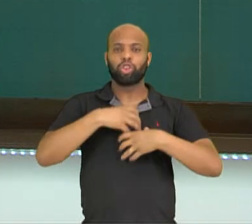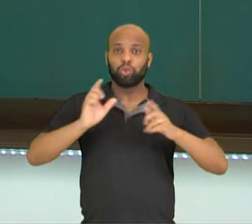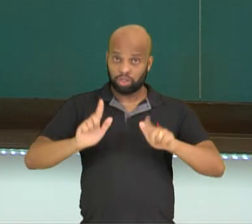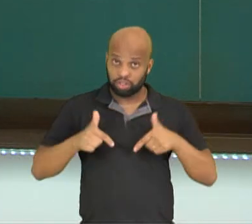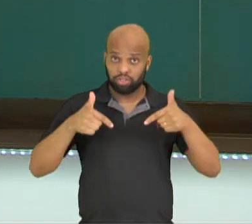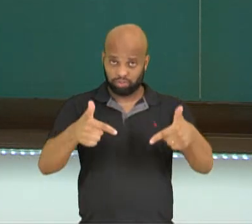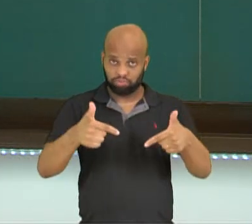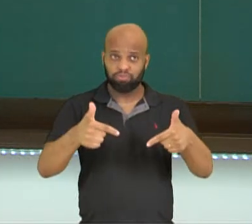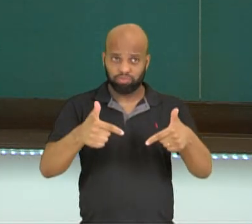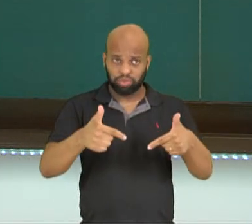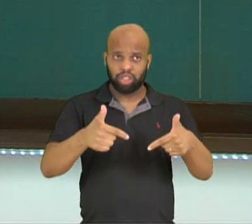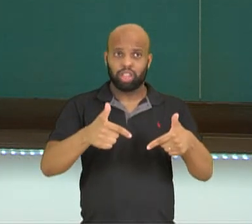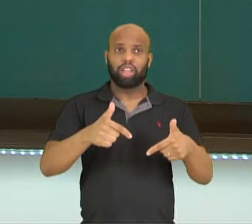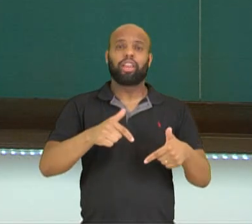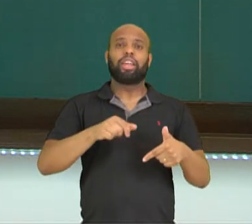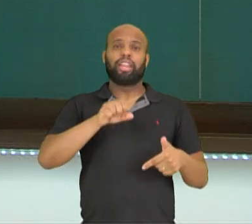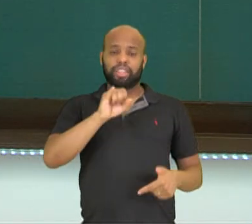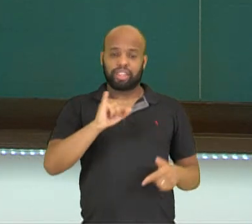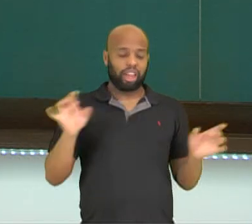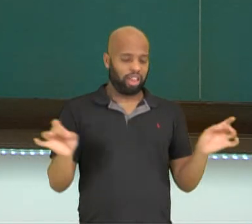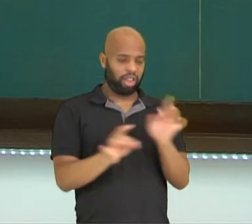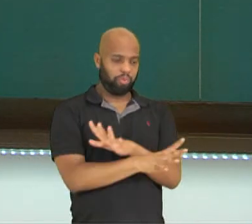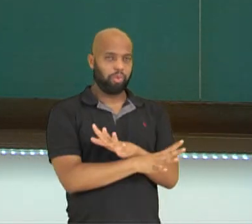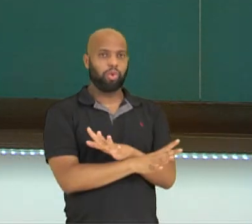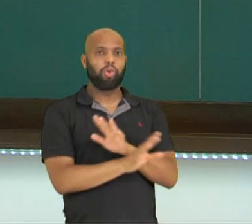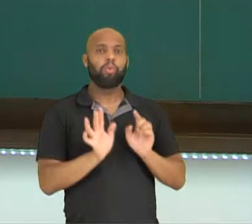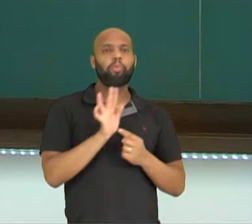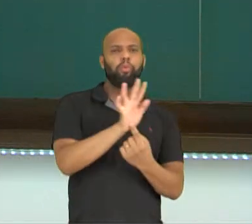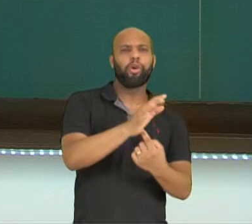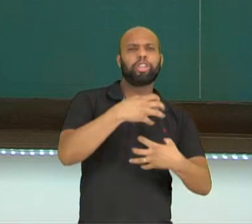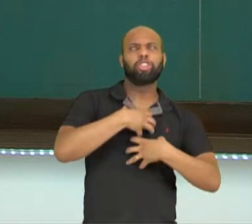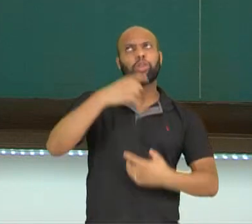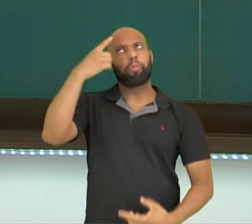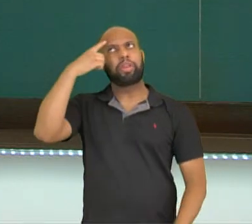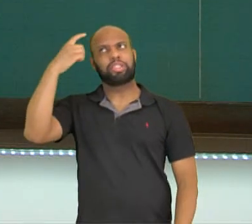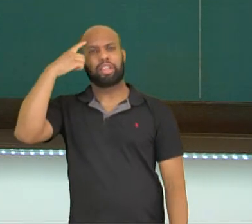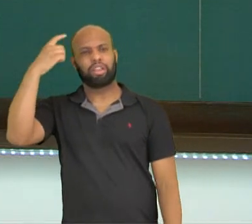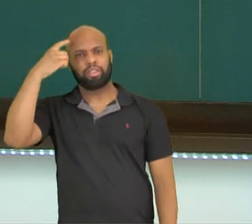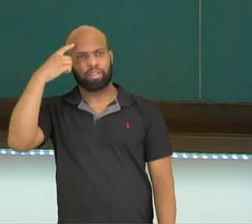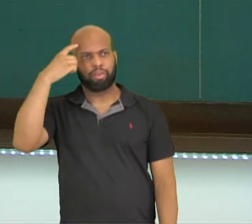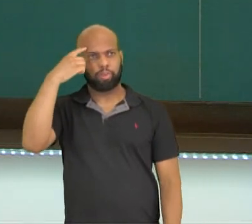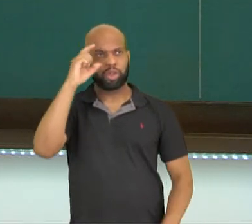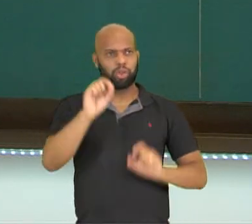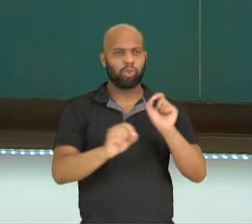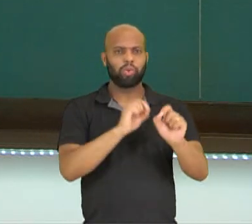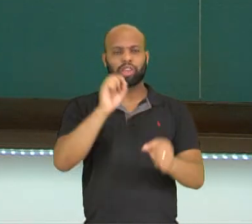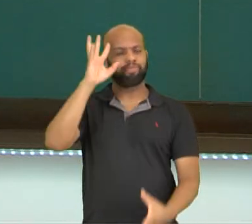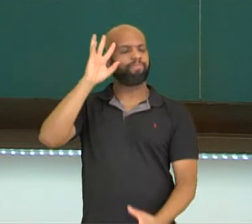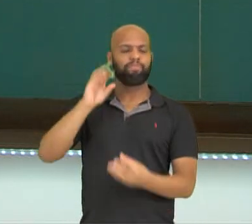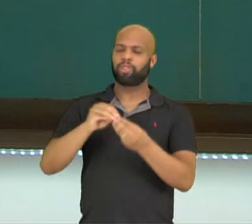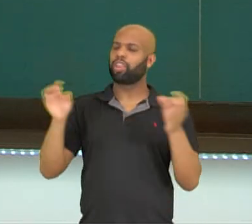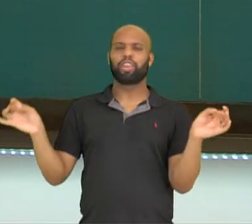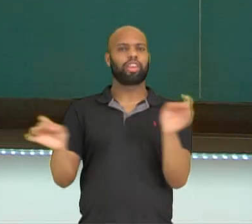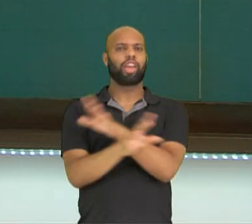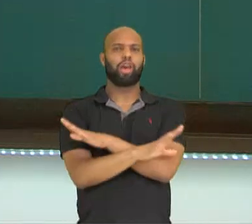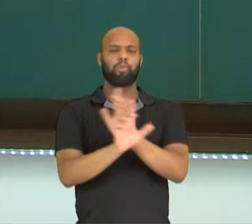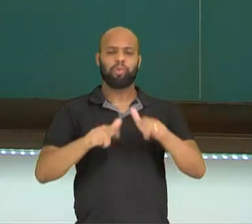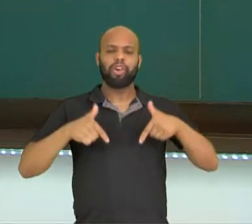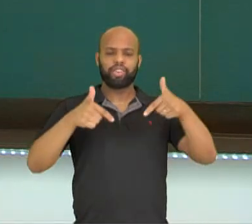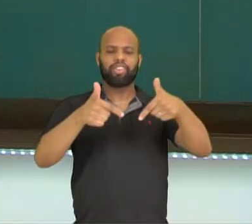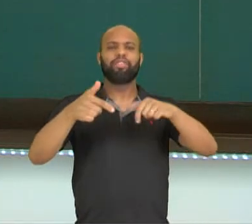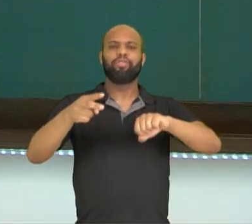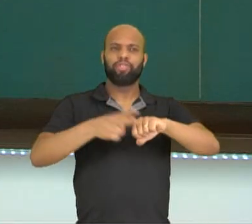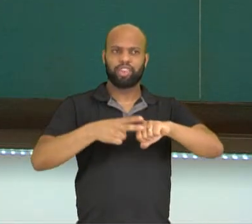ação depois de finalizada, transmitindo assim uma noção de conclusão a uma ação